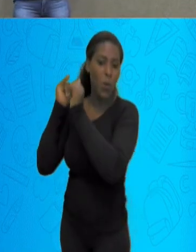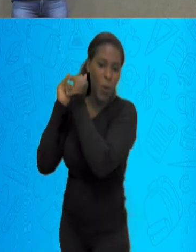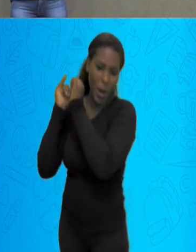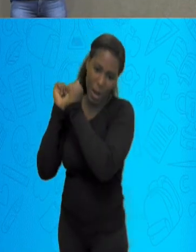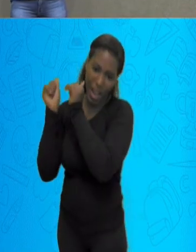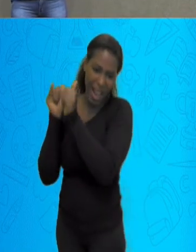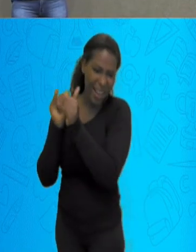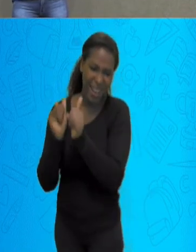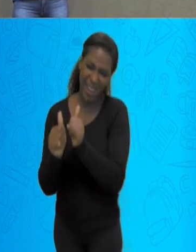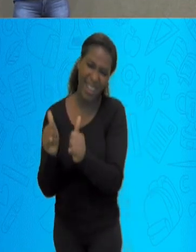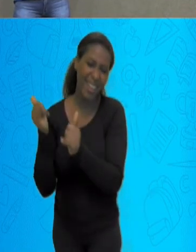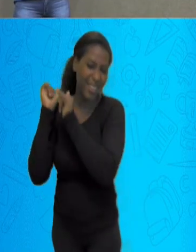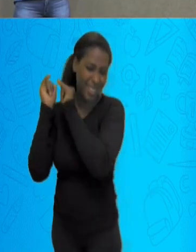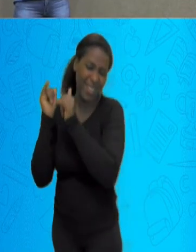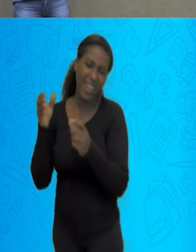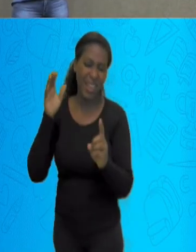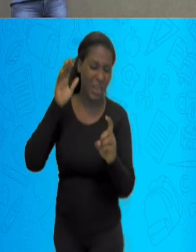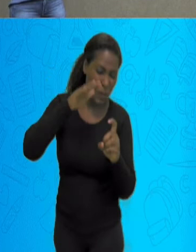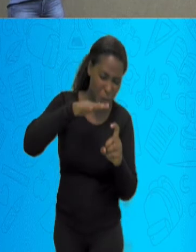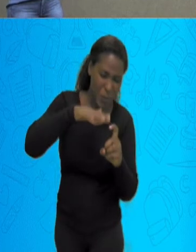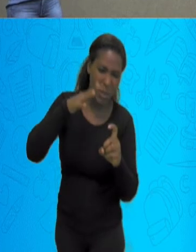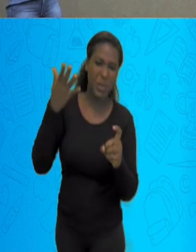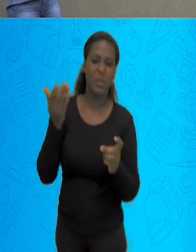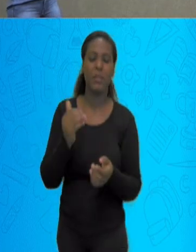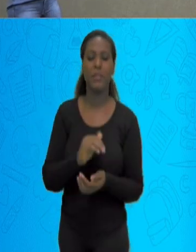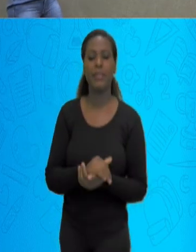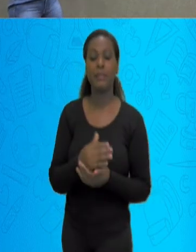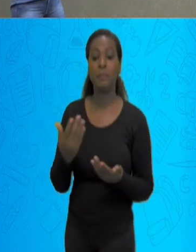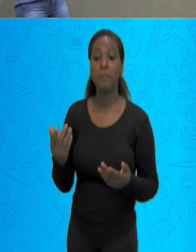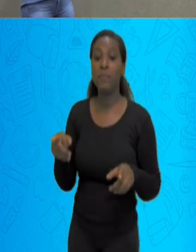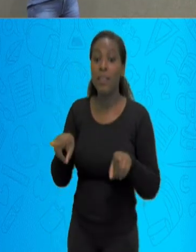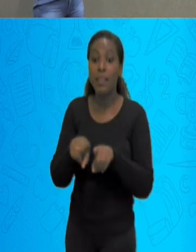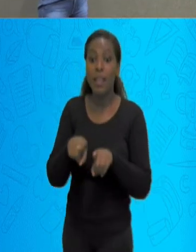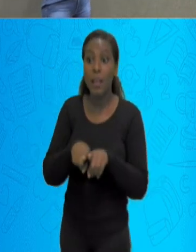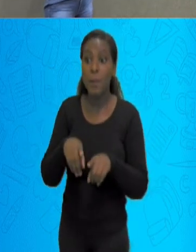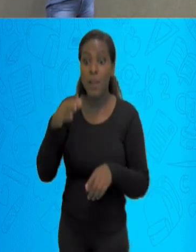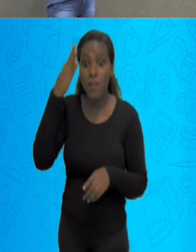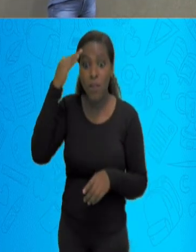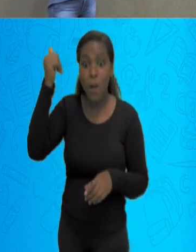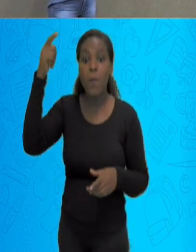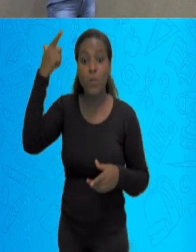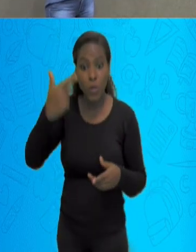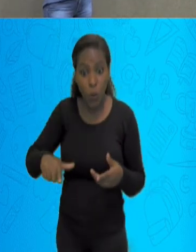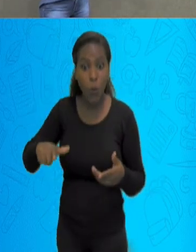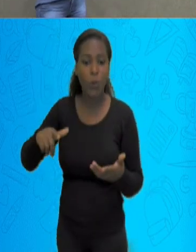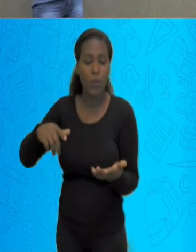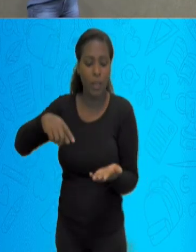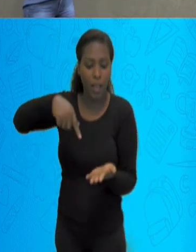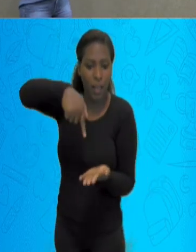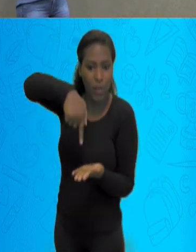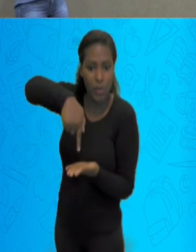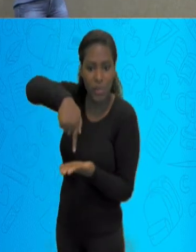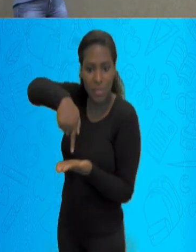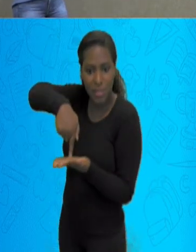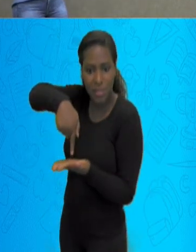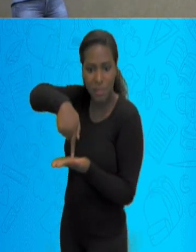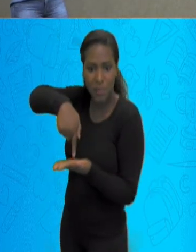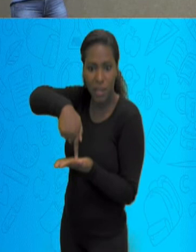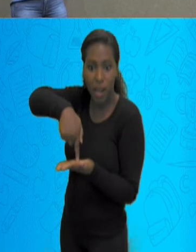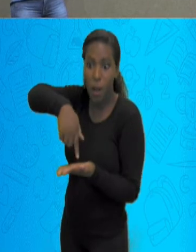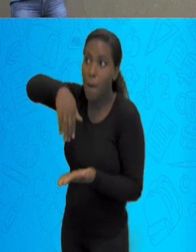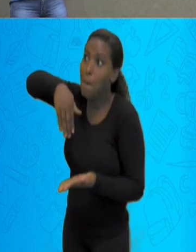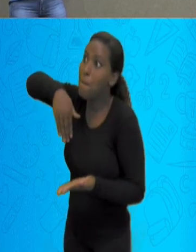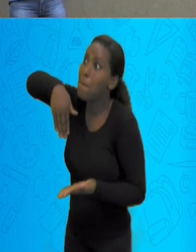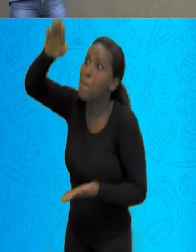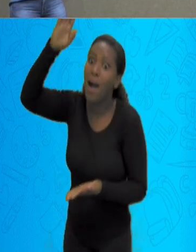muito famosa, que é a lenda do Saci Pererê. Está entre as lendas do folclore mais